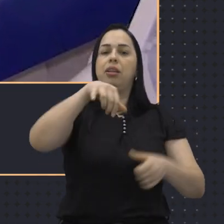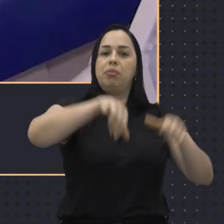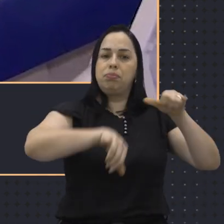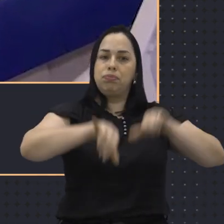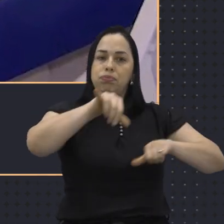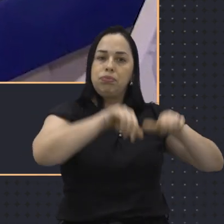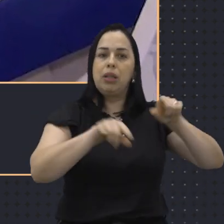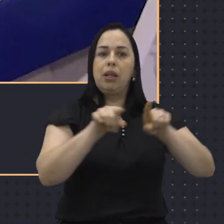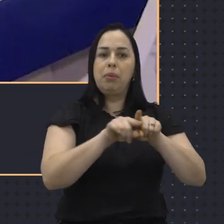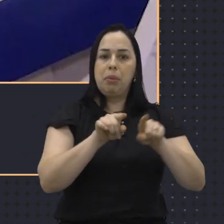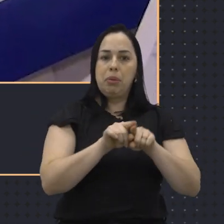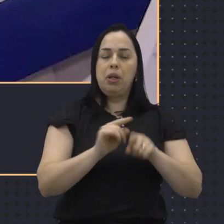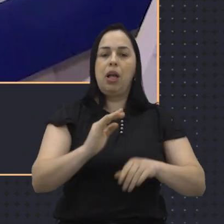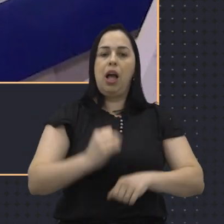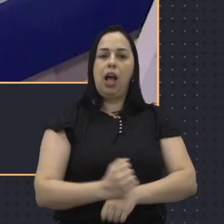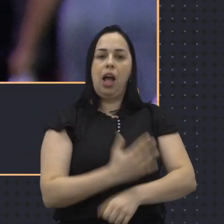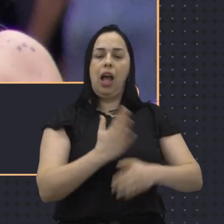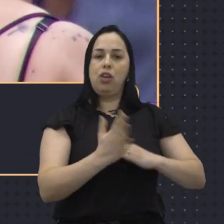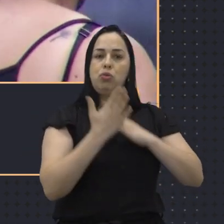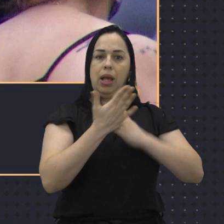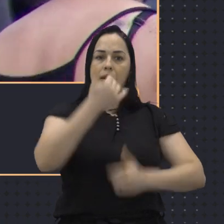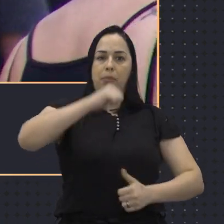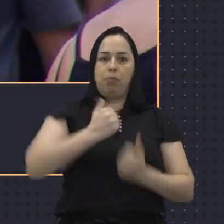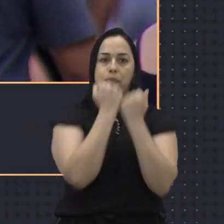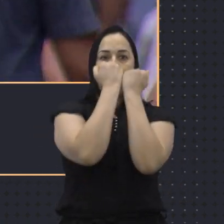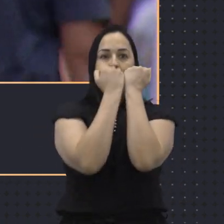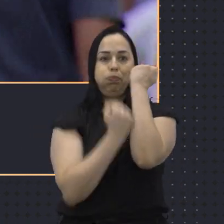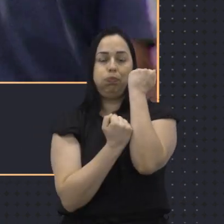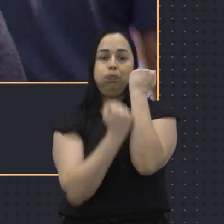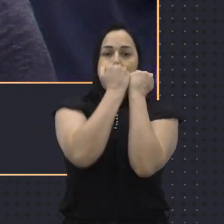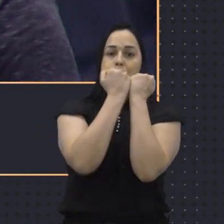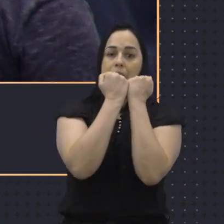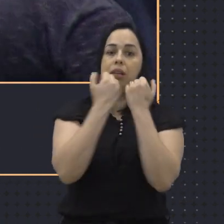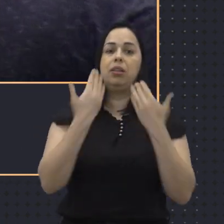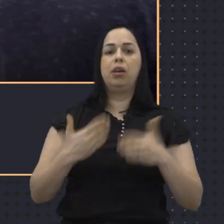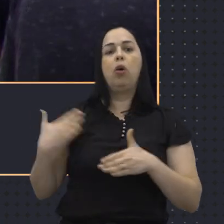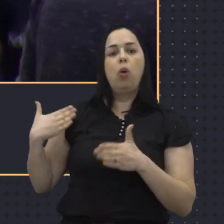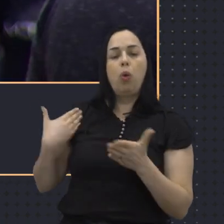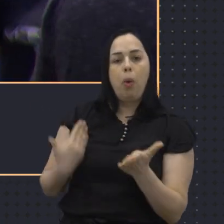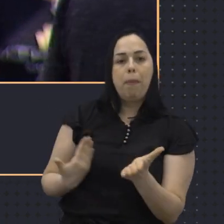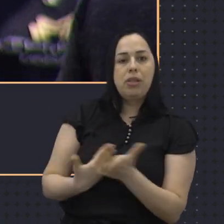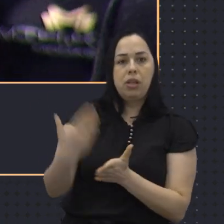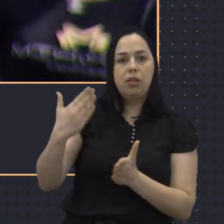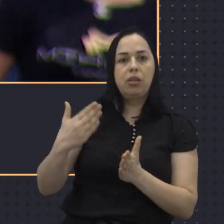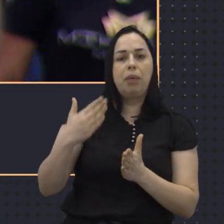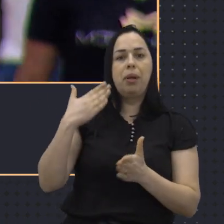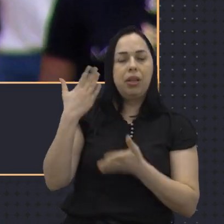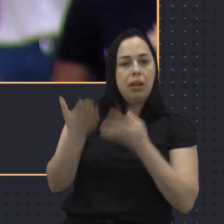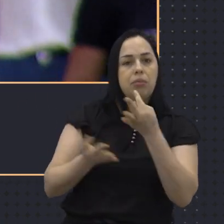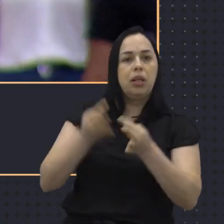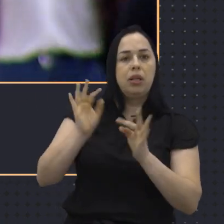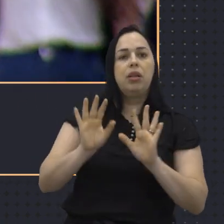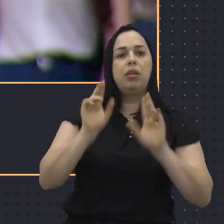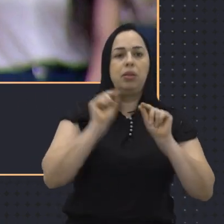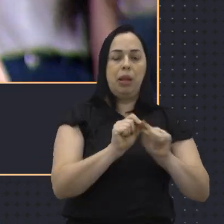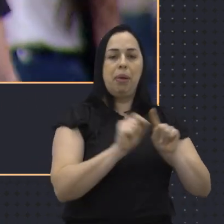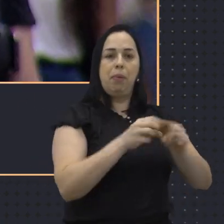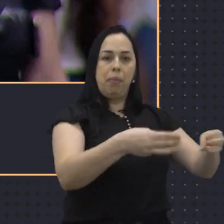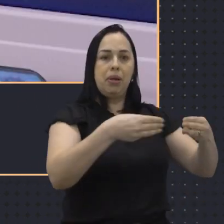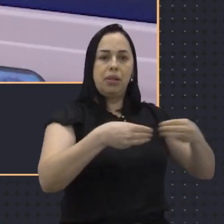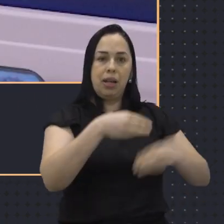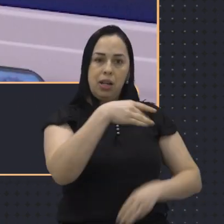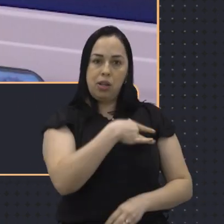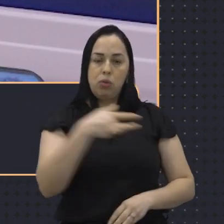os tecidos e aumentar a imunidade. O procedimento entrou, inclusive, na lista de práticas autorizadas pelo Ministério da